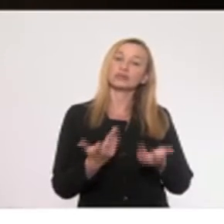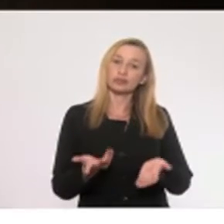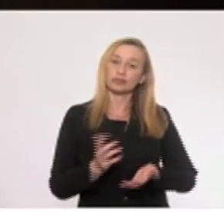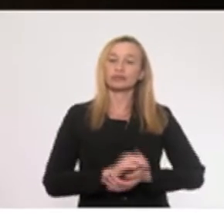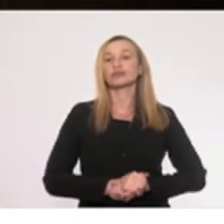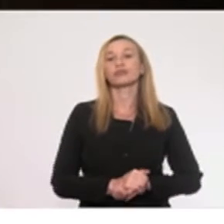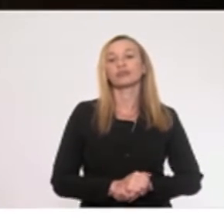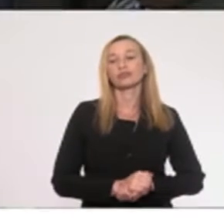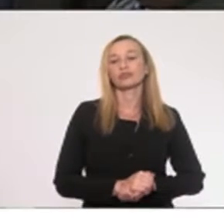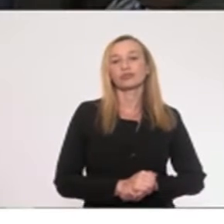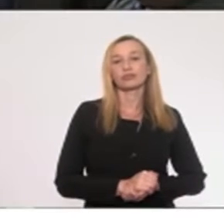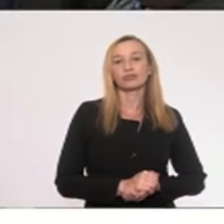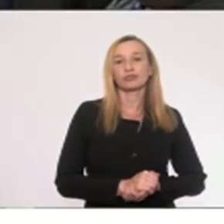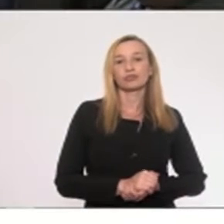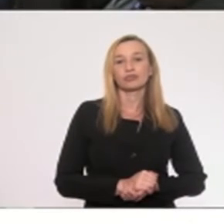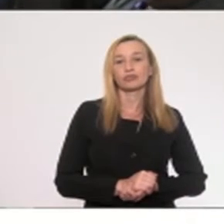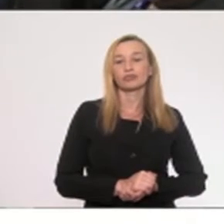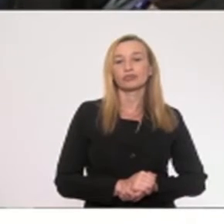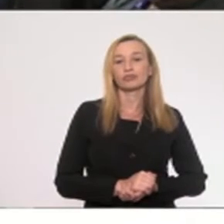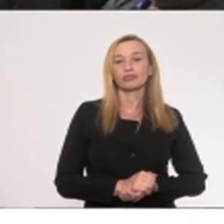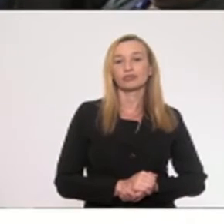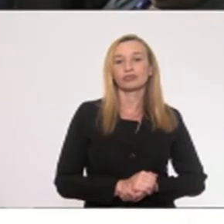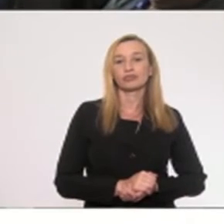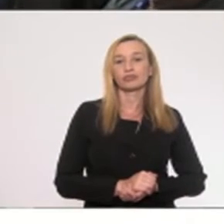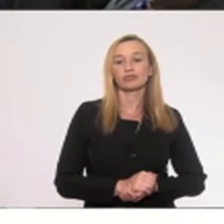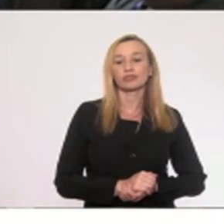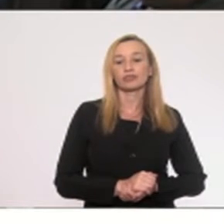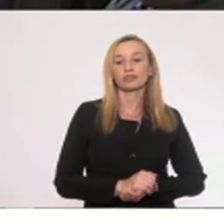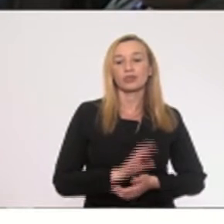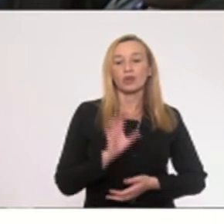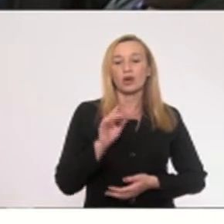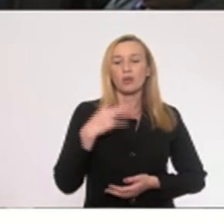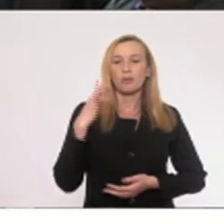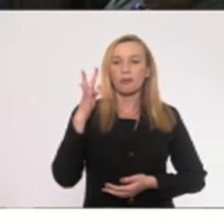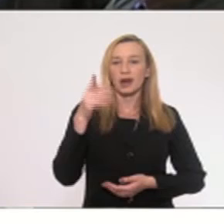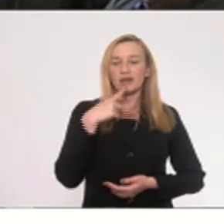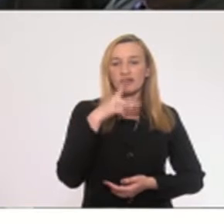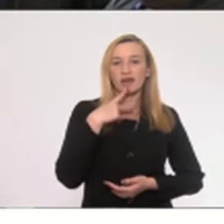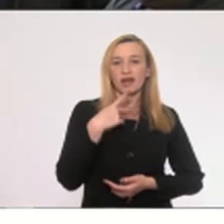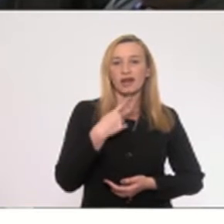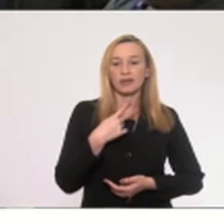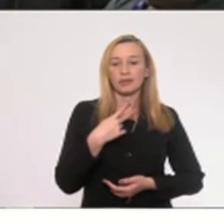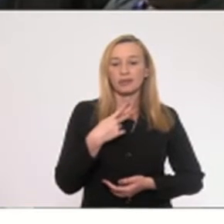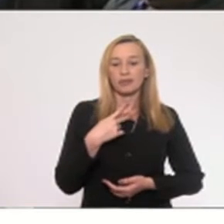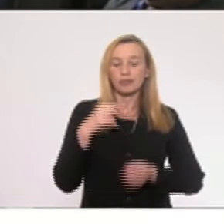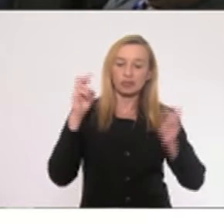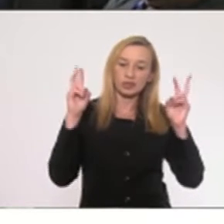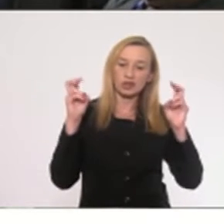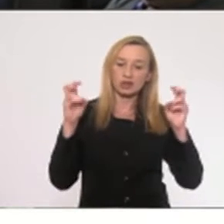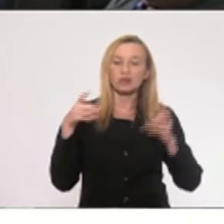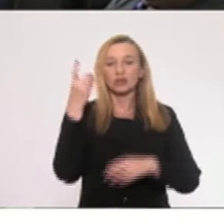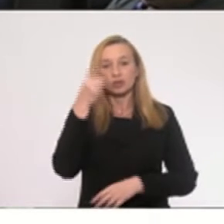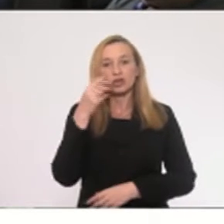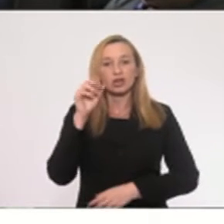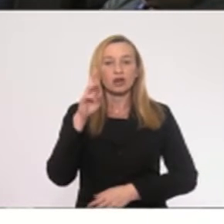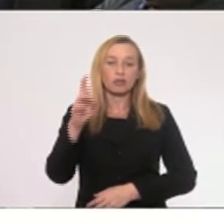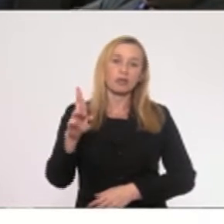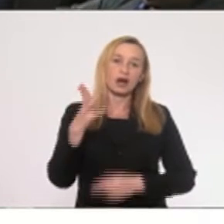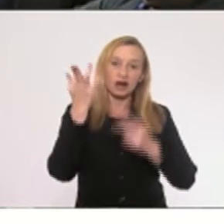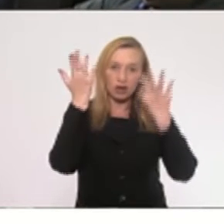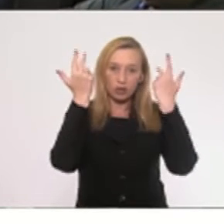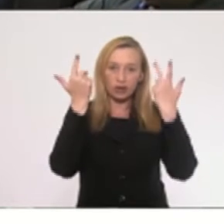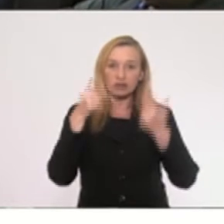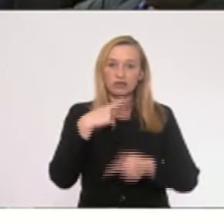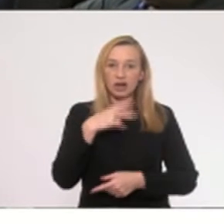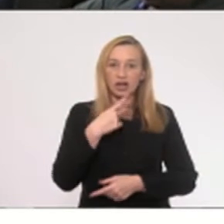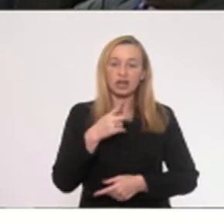presidente. Deputado Chico Machado. Um breve comentário. Em relação ao que o deputado Eliomar fala,